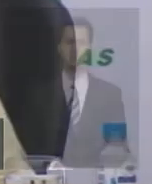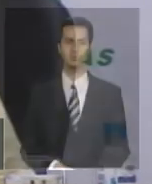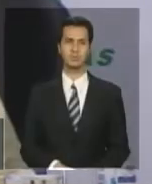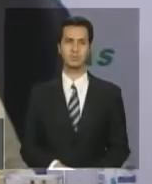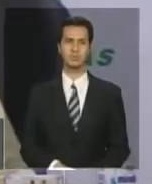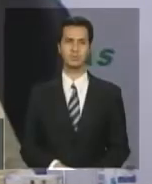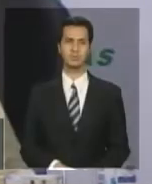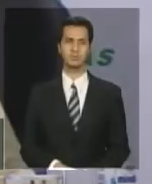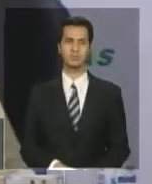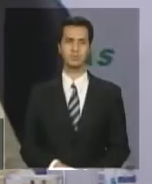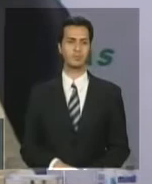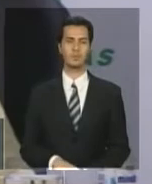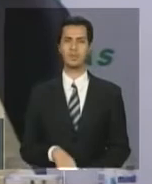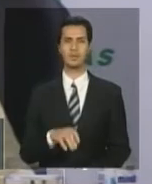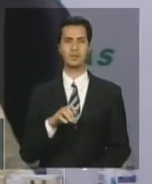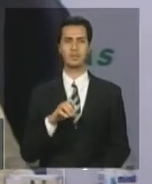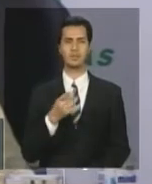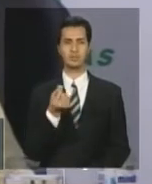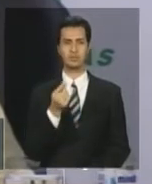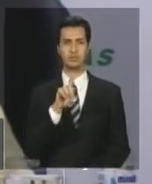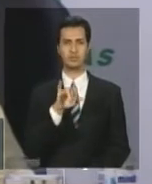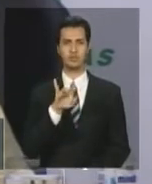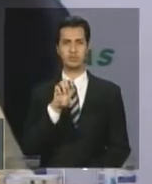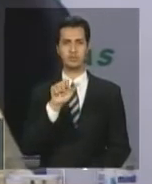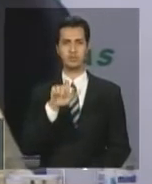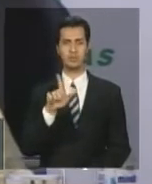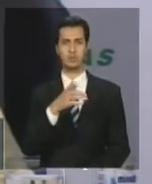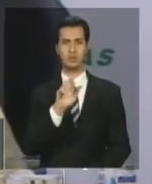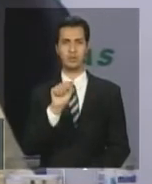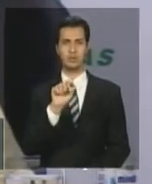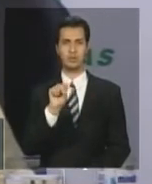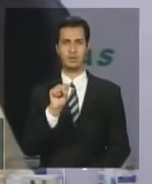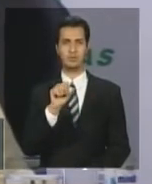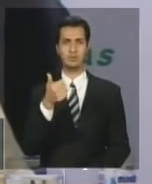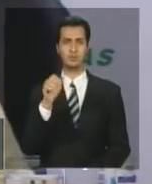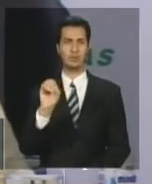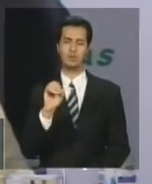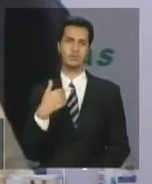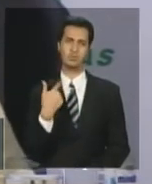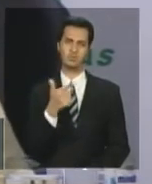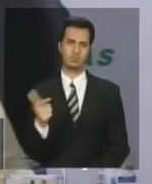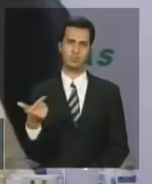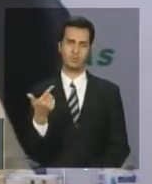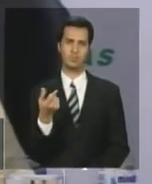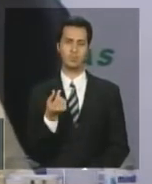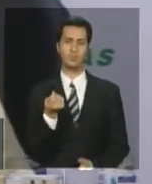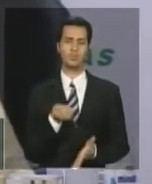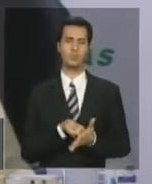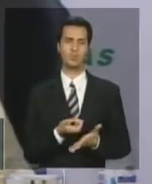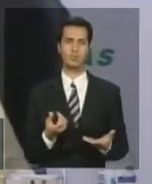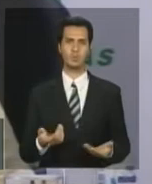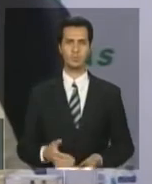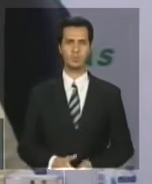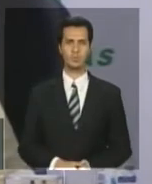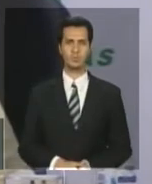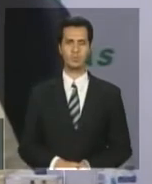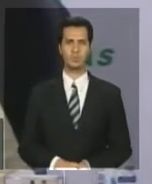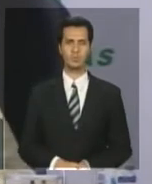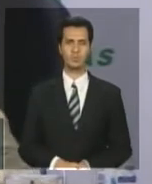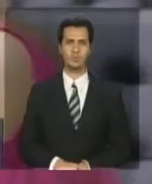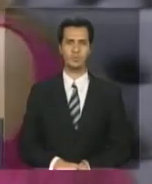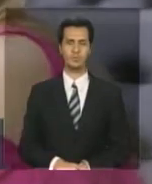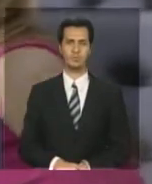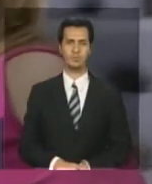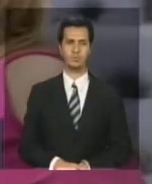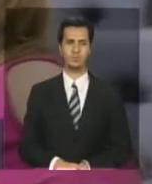Eu não tenho o valor do diesel S10 aqui. Eu não tenho. Ok? Próxima. Oi,